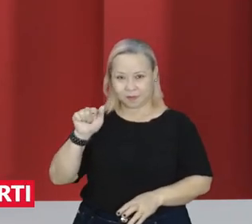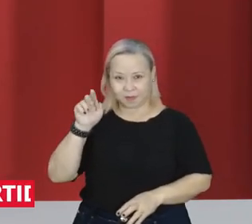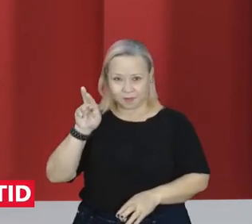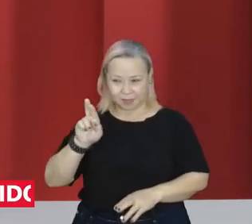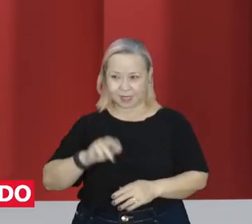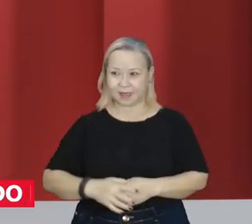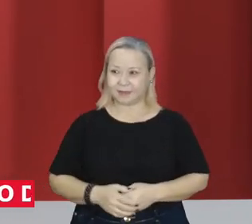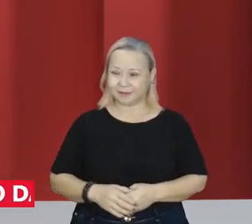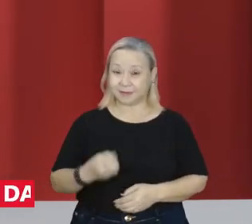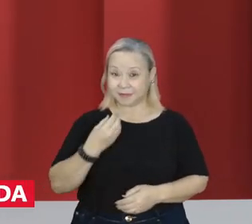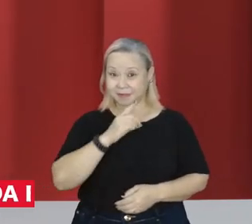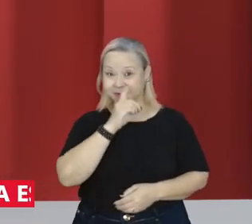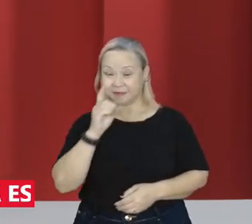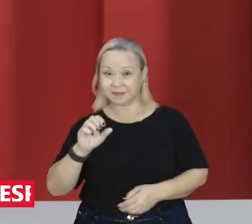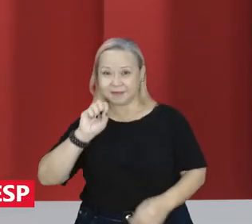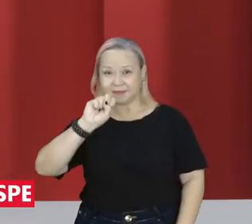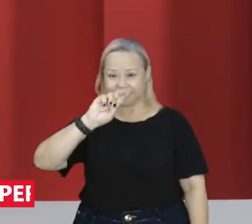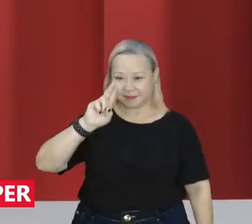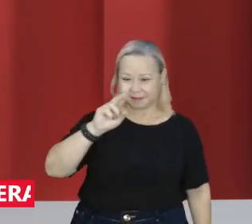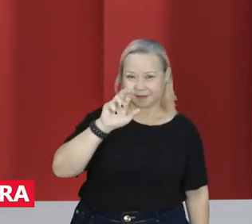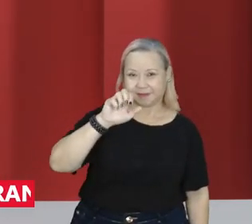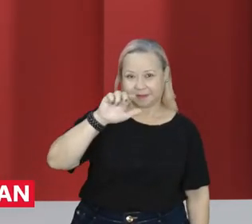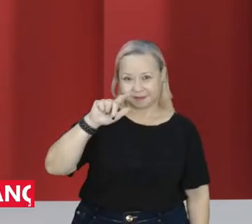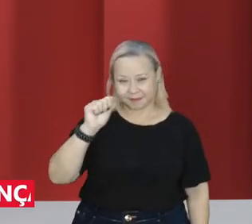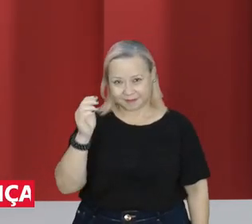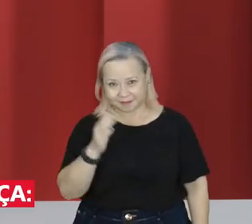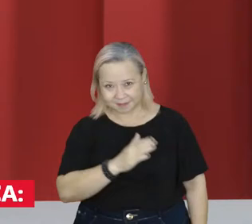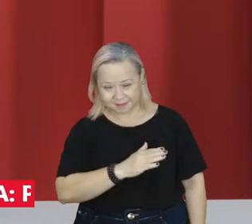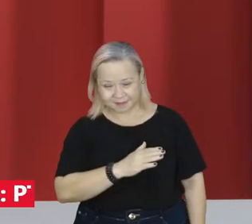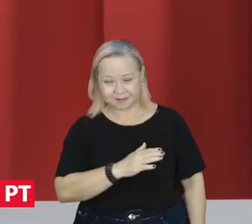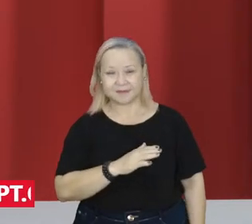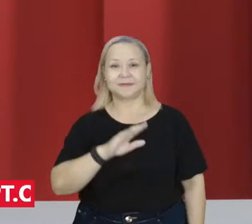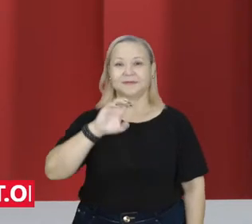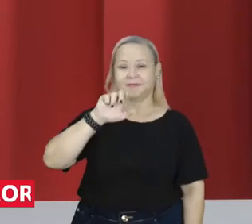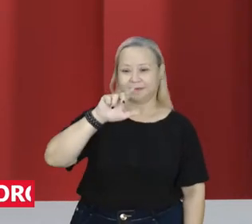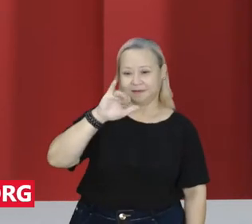pt.org.br. Bom dia para Sheila Helena Elias da Paz,